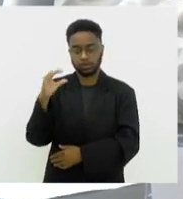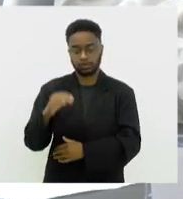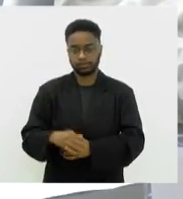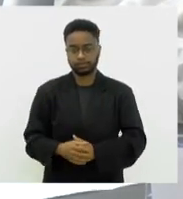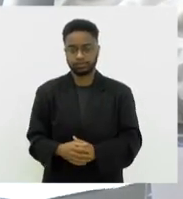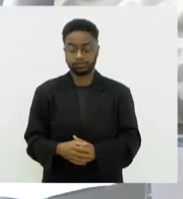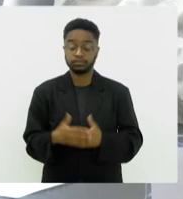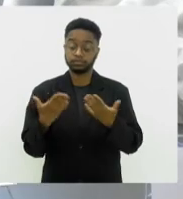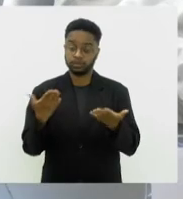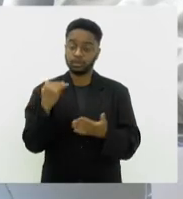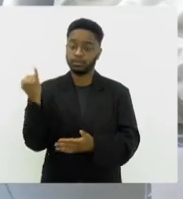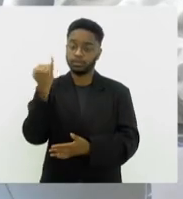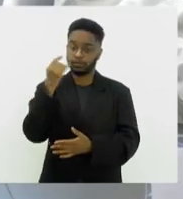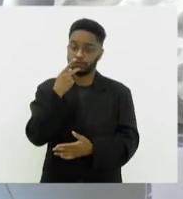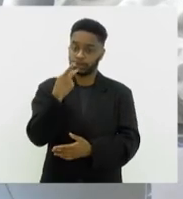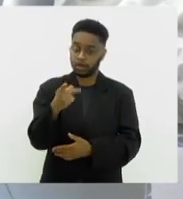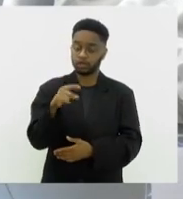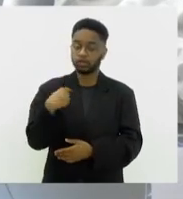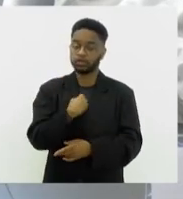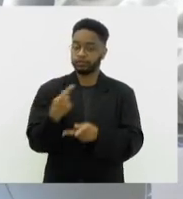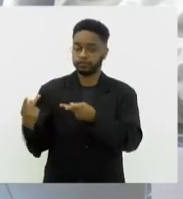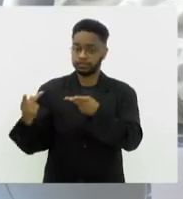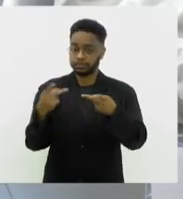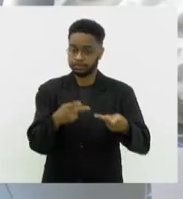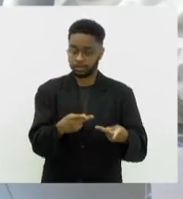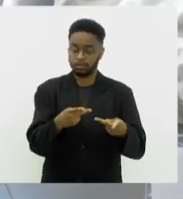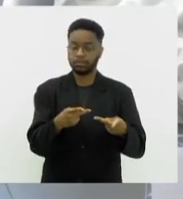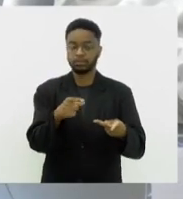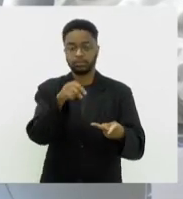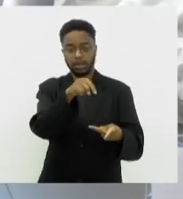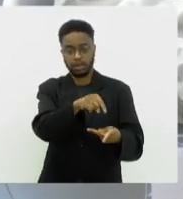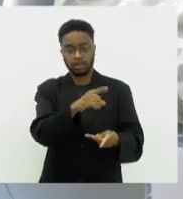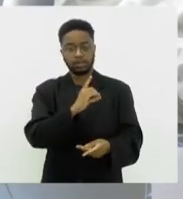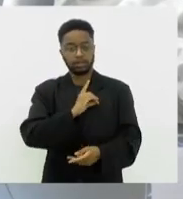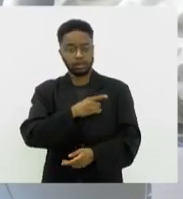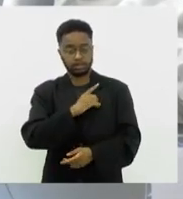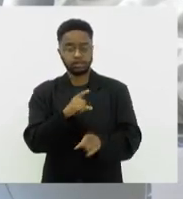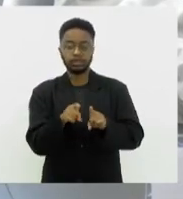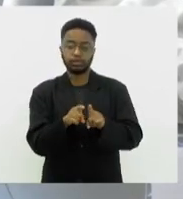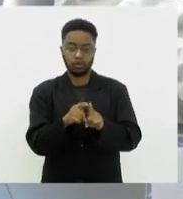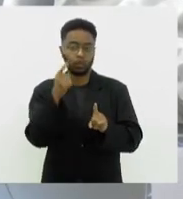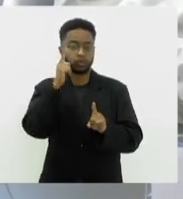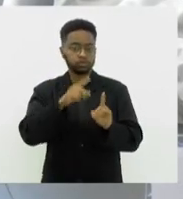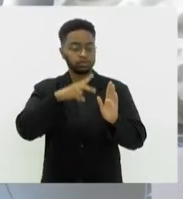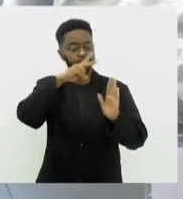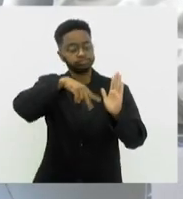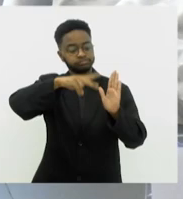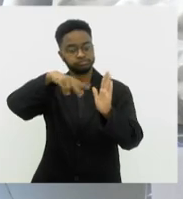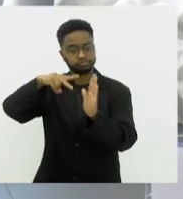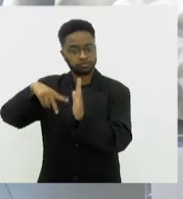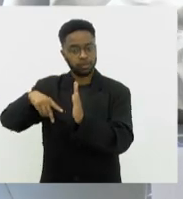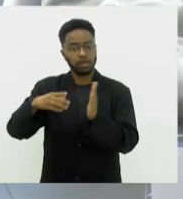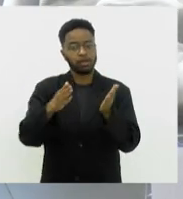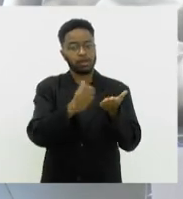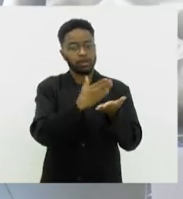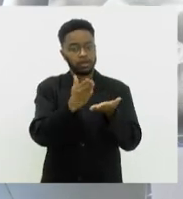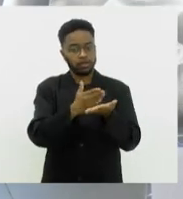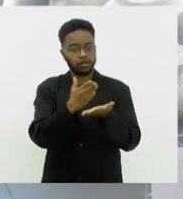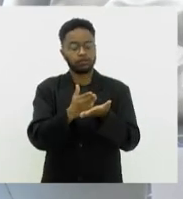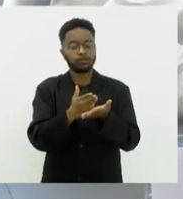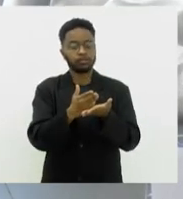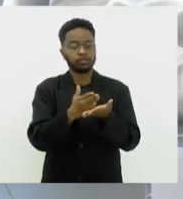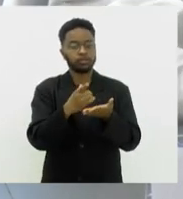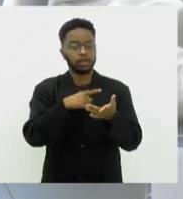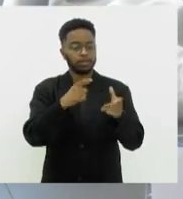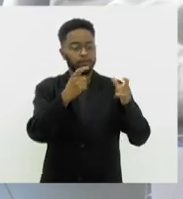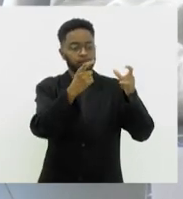importante dizer que nós estivemos e pudemos olhar pessoalmente o álbum apresentado na nesta